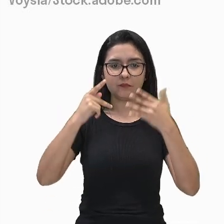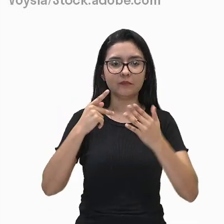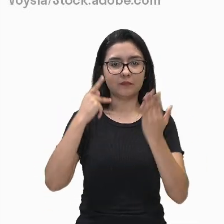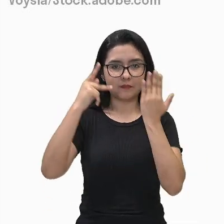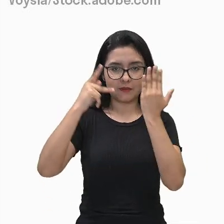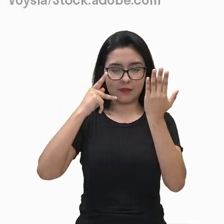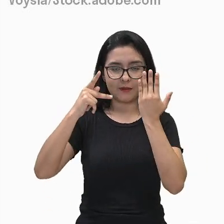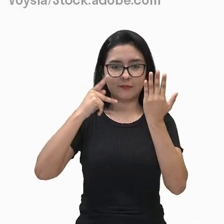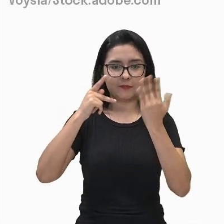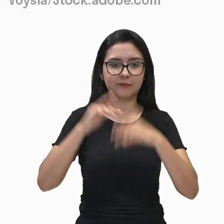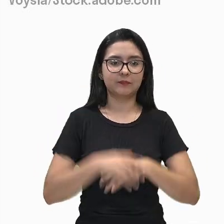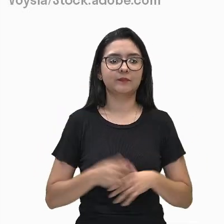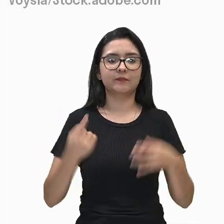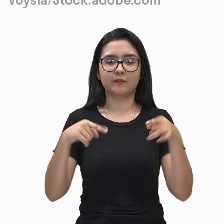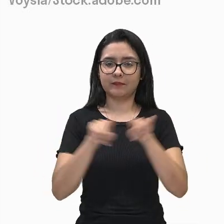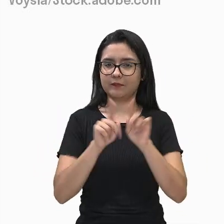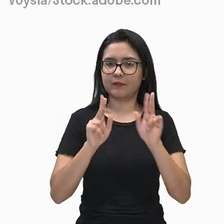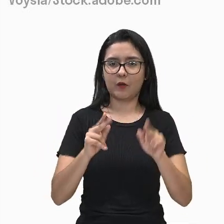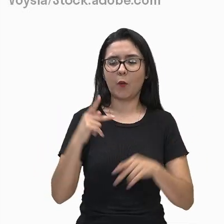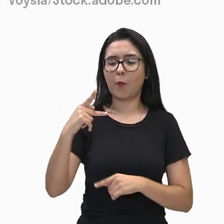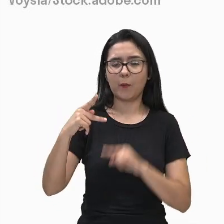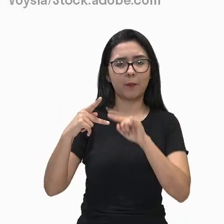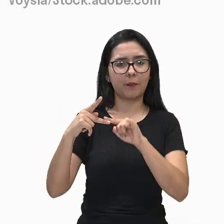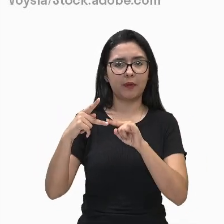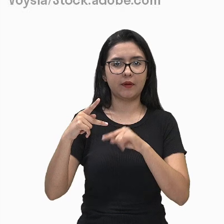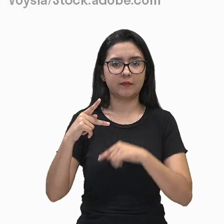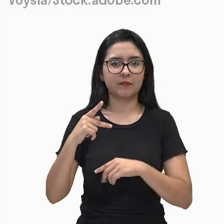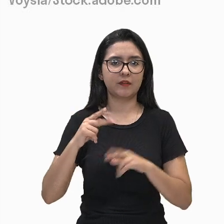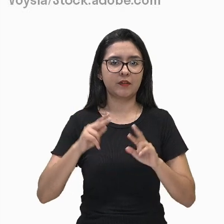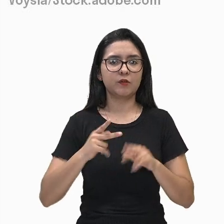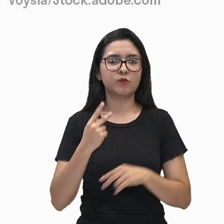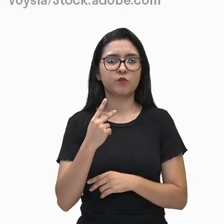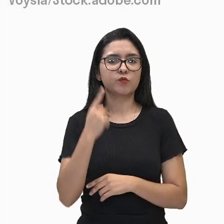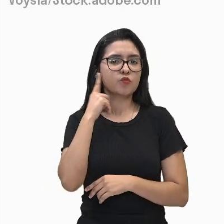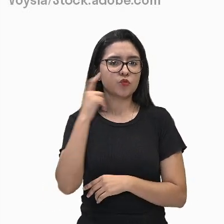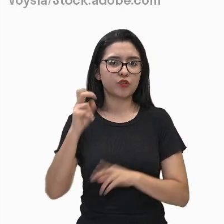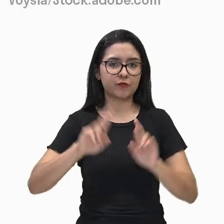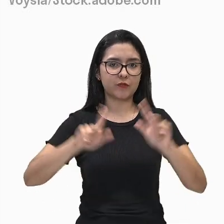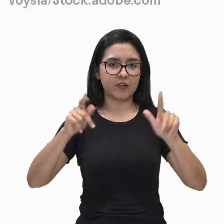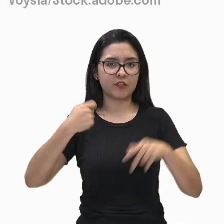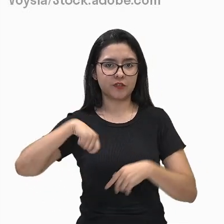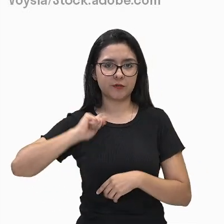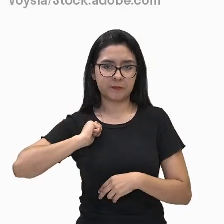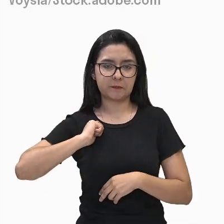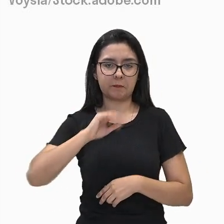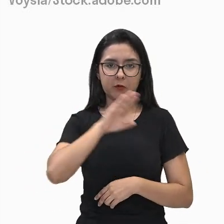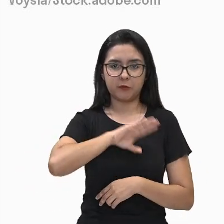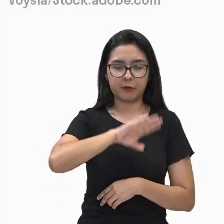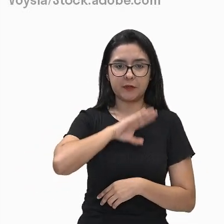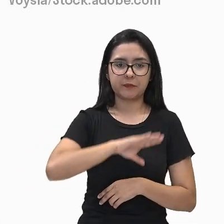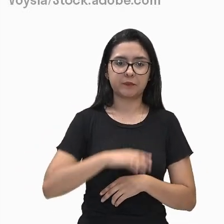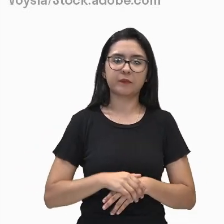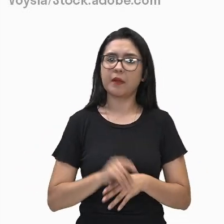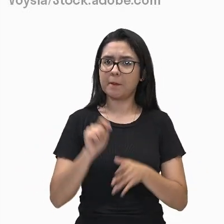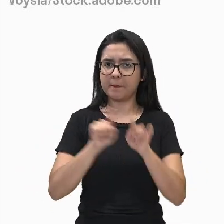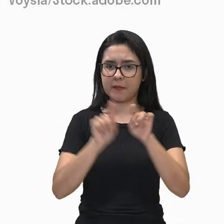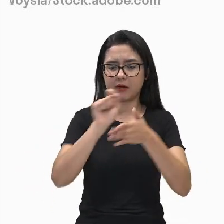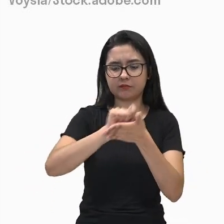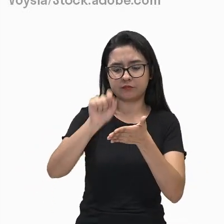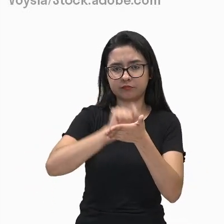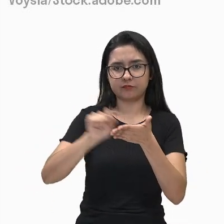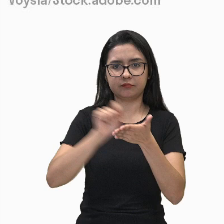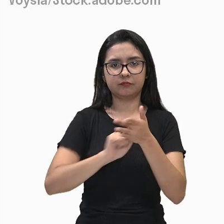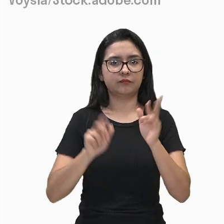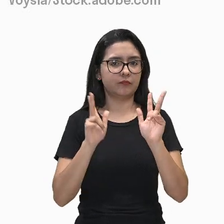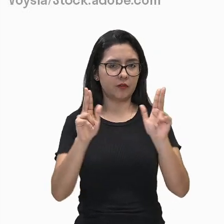aí suprimir o P e vai falar psiquiatra. Se escreve da mesma forma que no português, como vocês